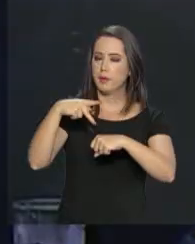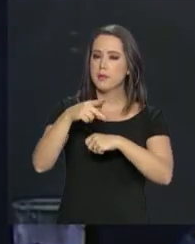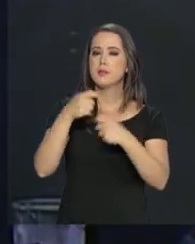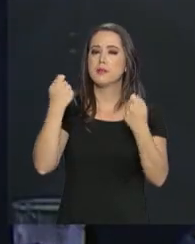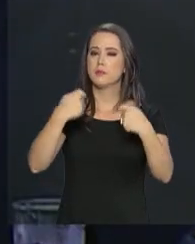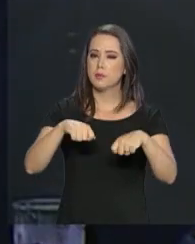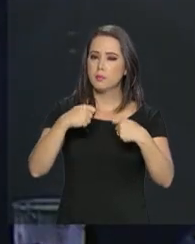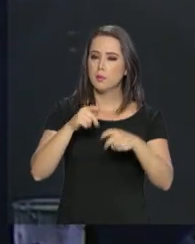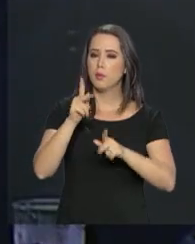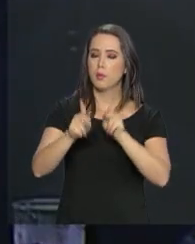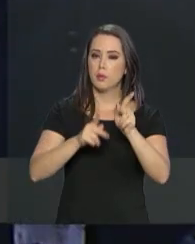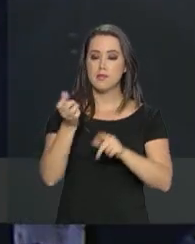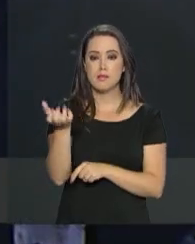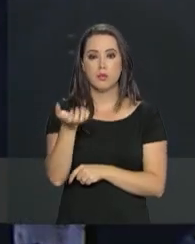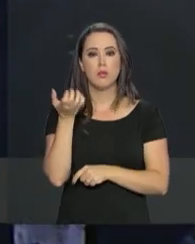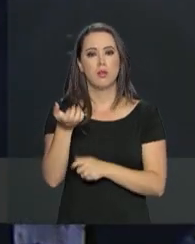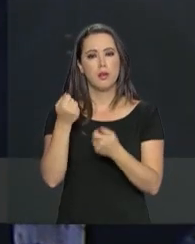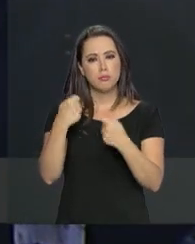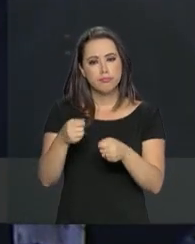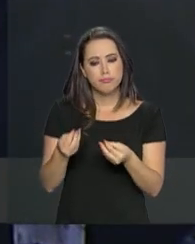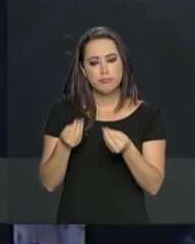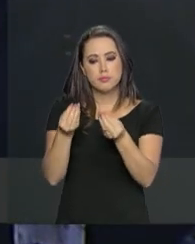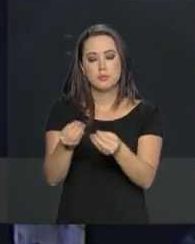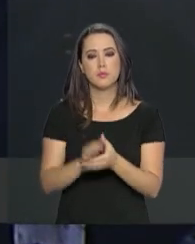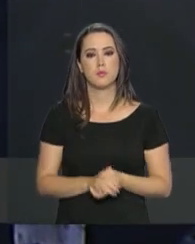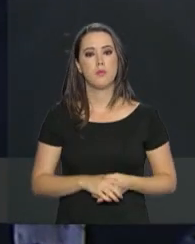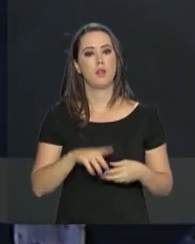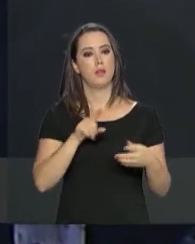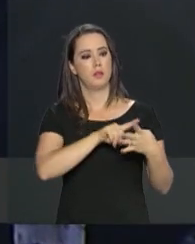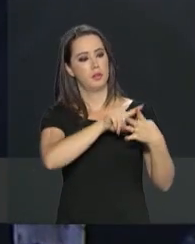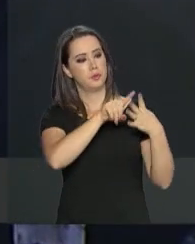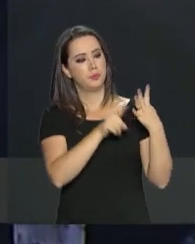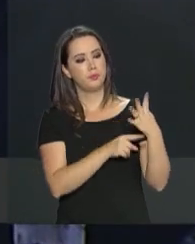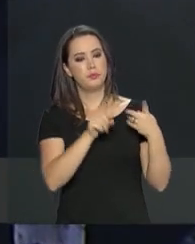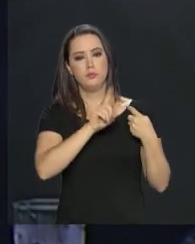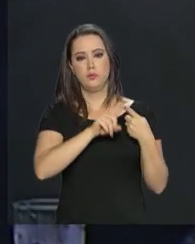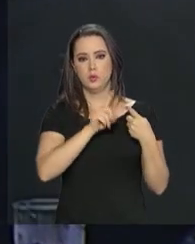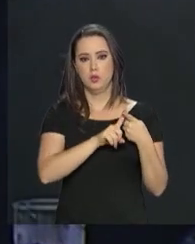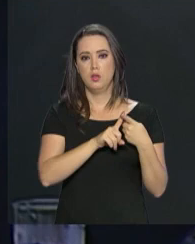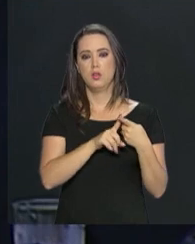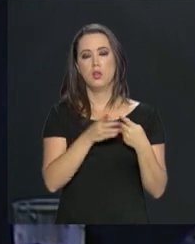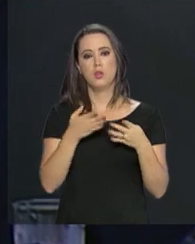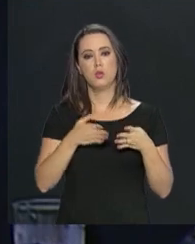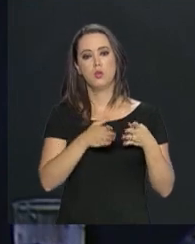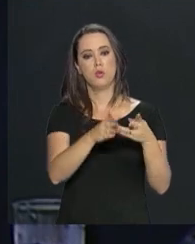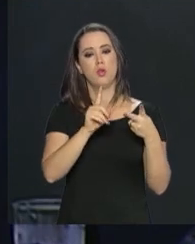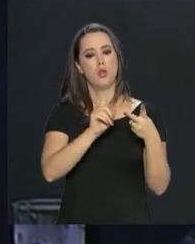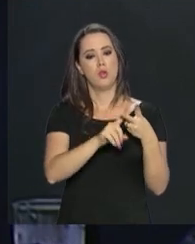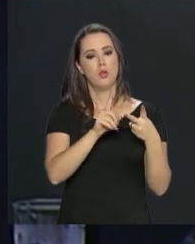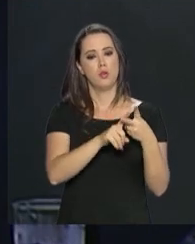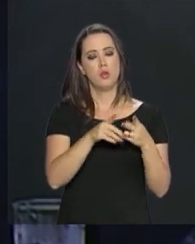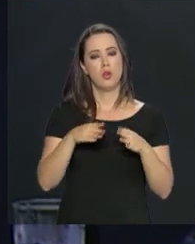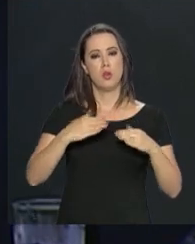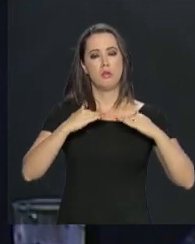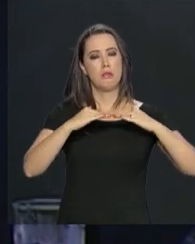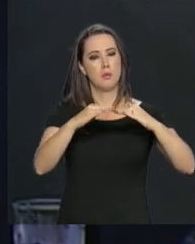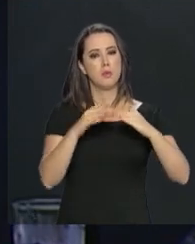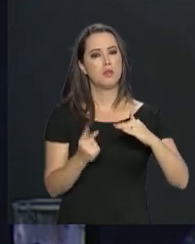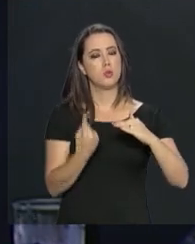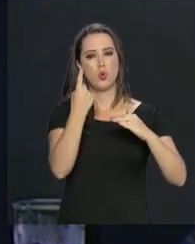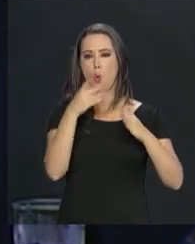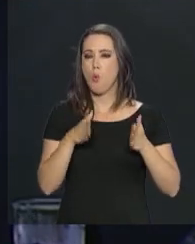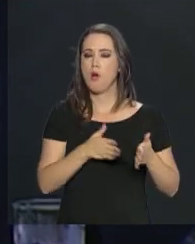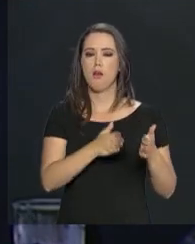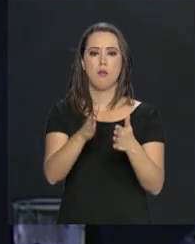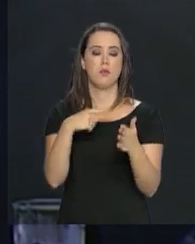merece. Na topografia existe três nortes: o da quadrícula, o verdadeiro e o magnético. Mas na democracia só o norte